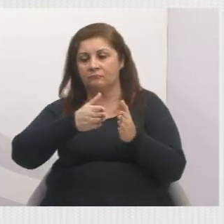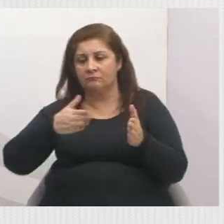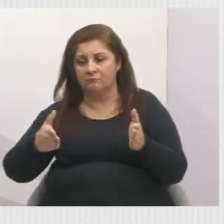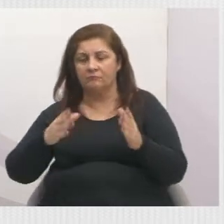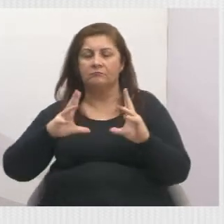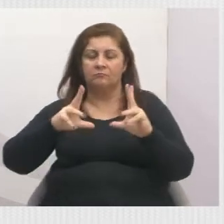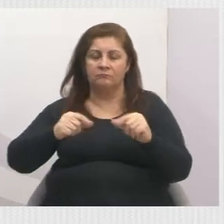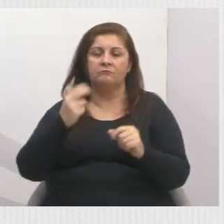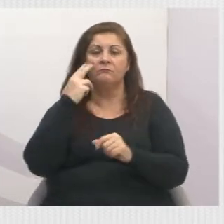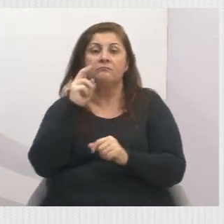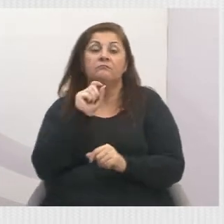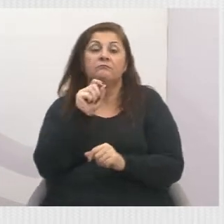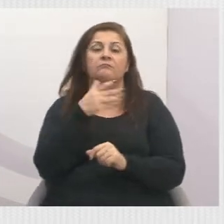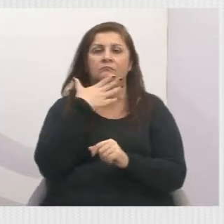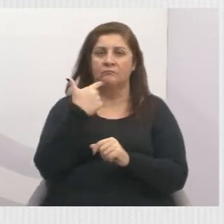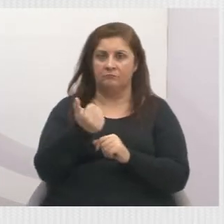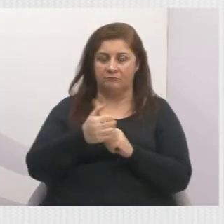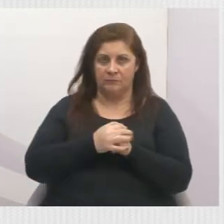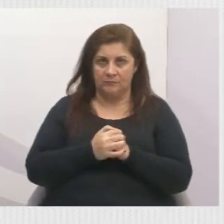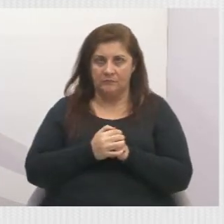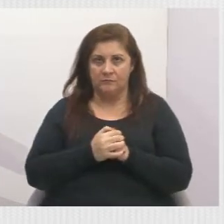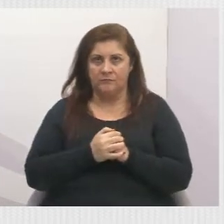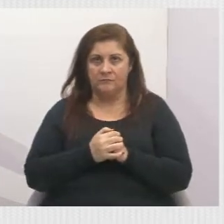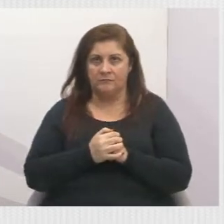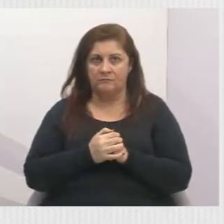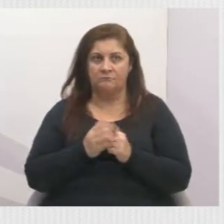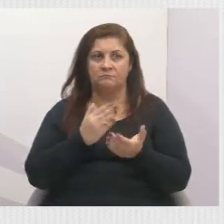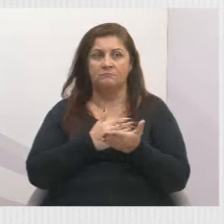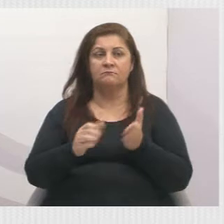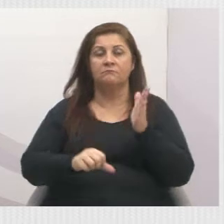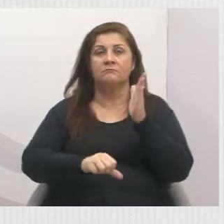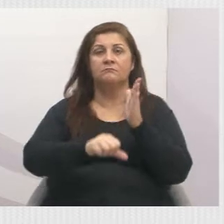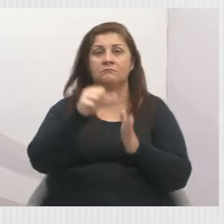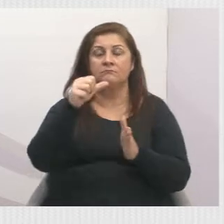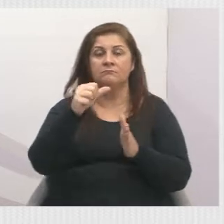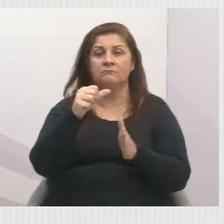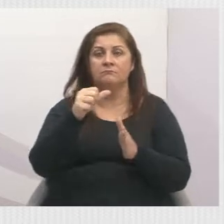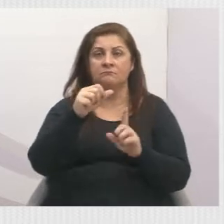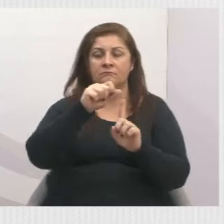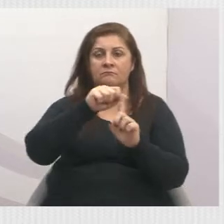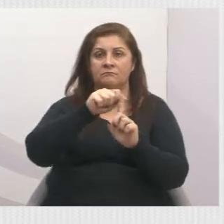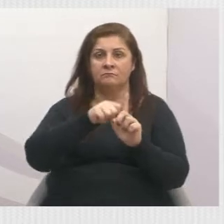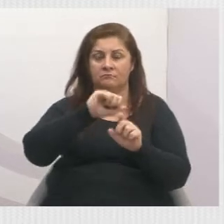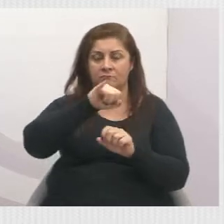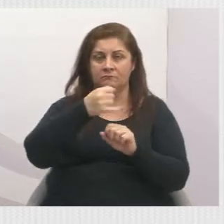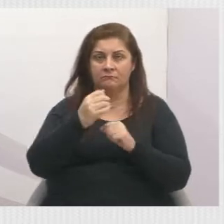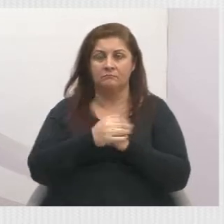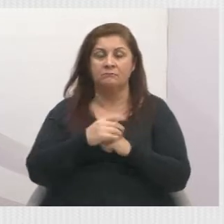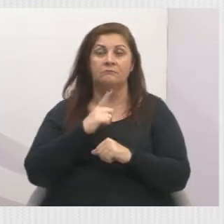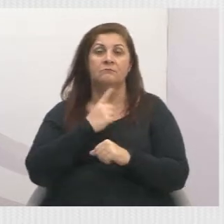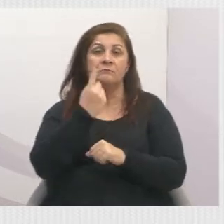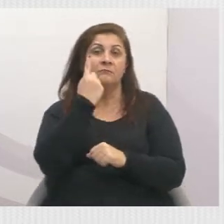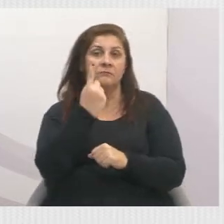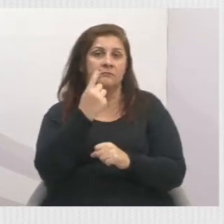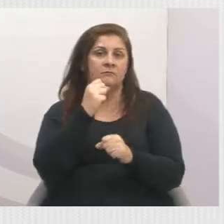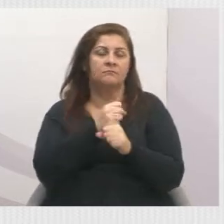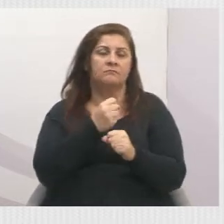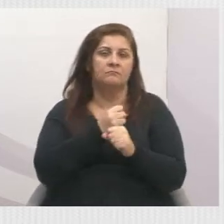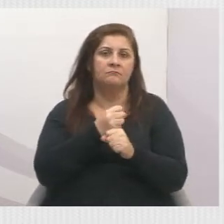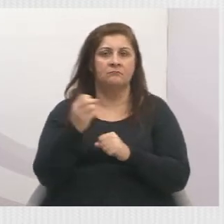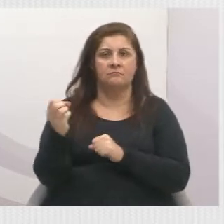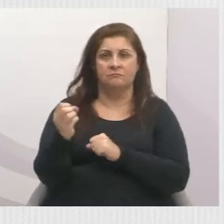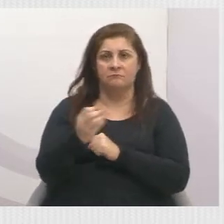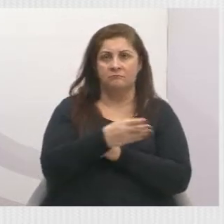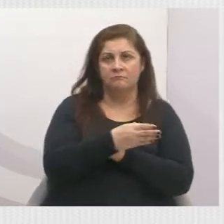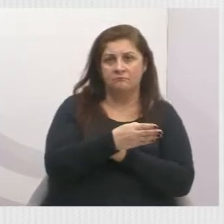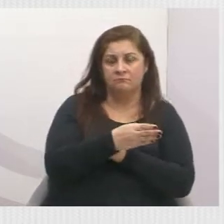que é mais confortável. Sendo que, a partir de 1º de janeiro de 2023, nós teremos um ano com um novo governo.